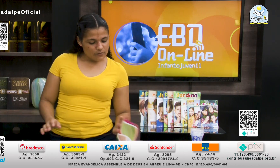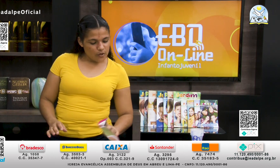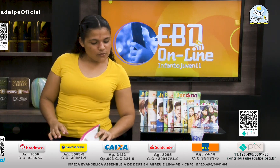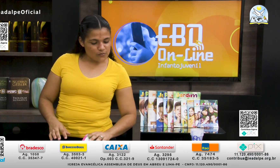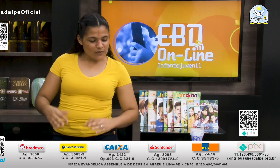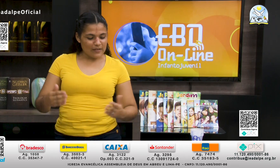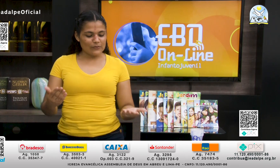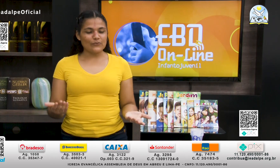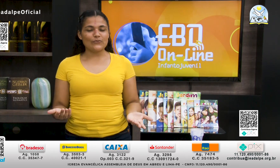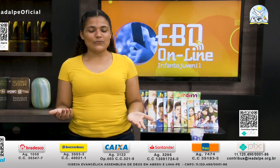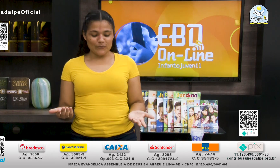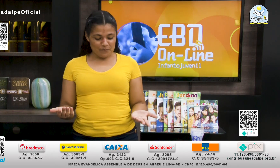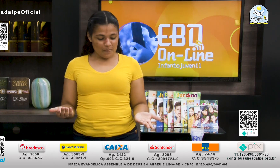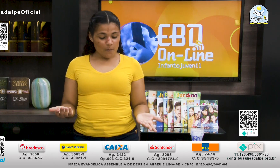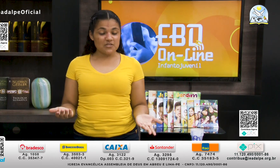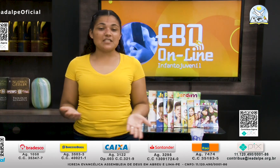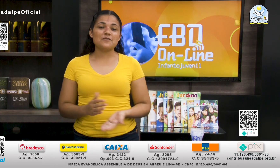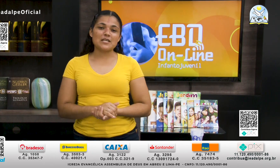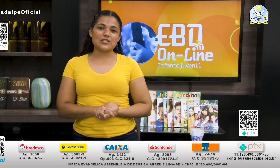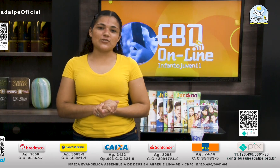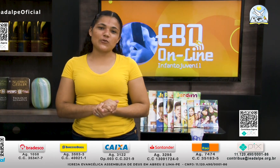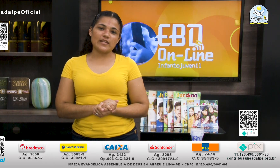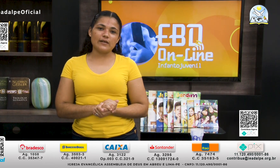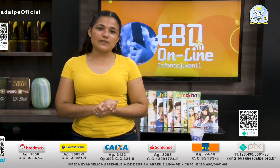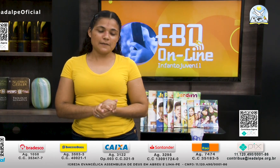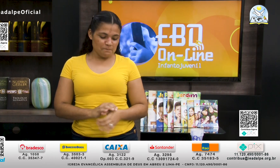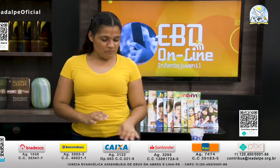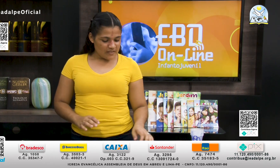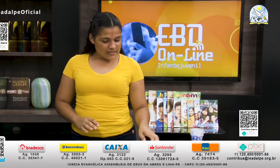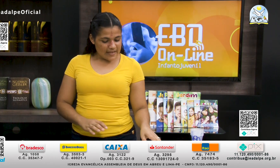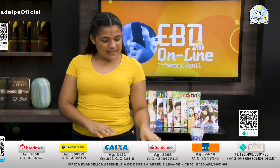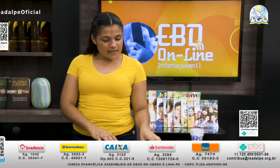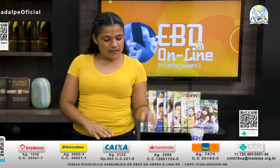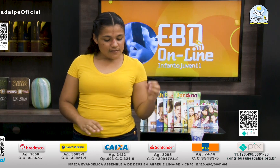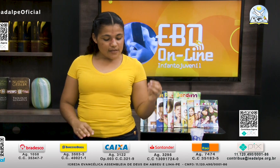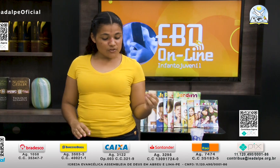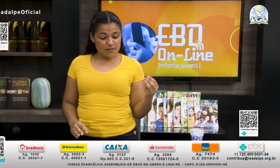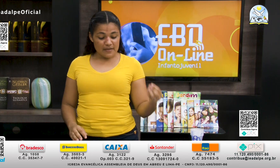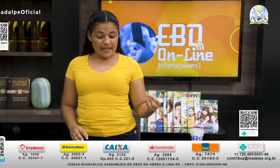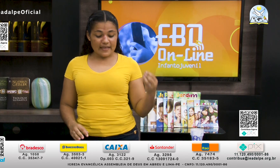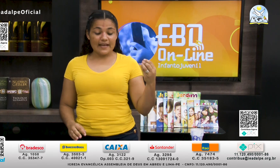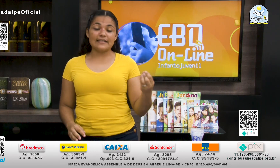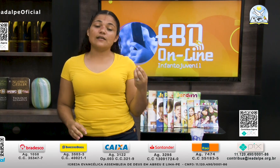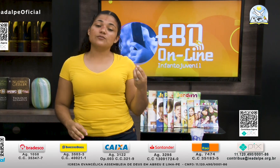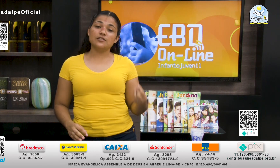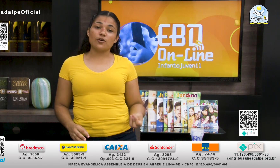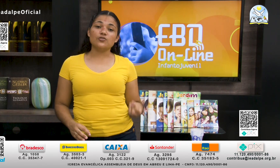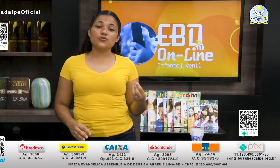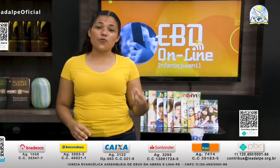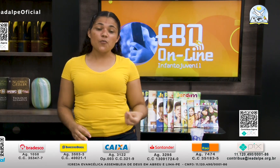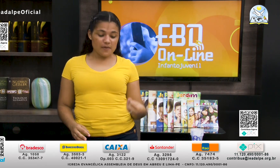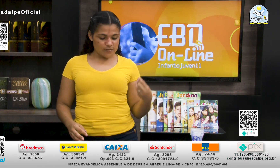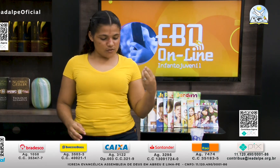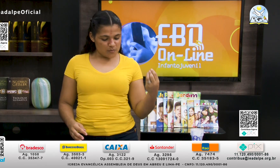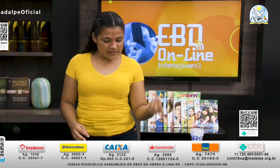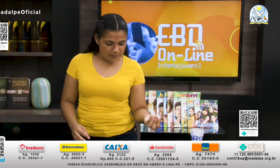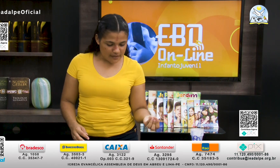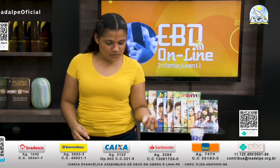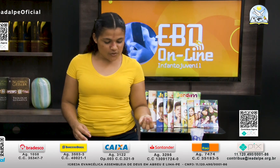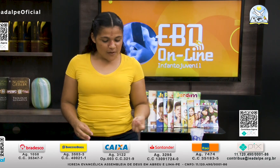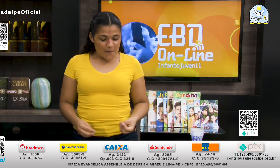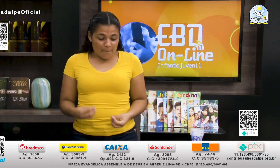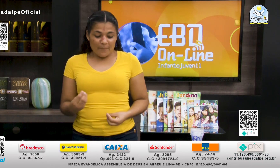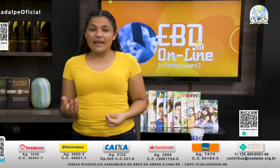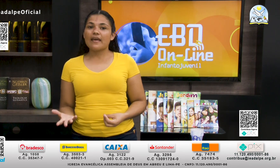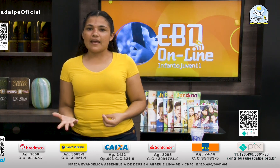gente, o objetivo que a gente escolheu, né, tá aqui. Deus também quer que cada um de nós cumpra os seus